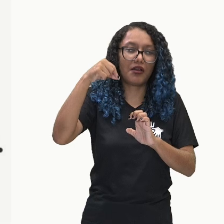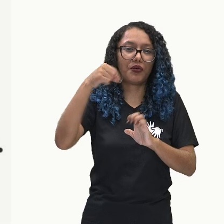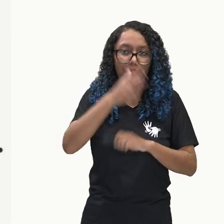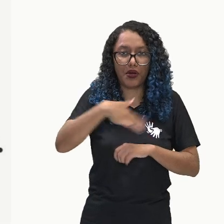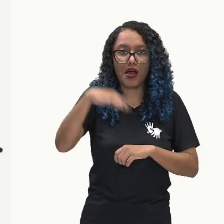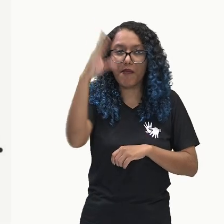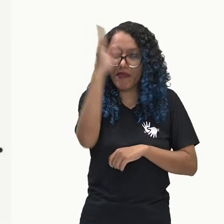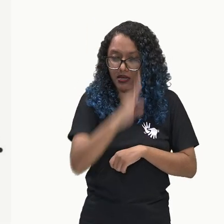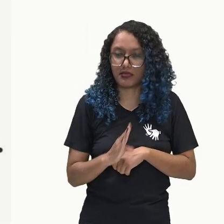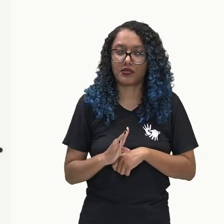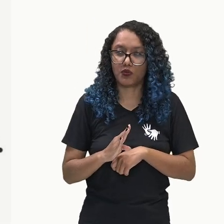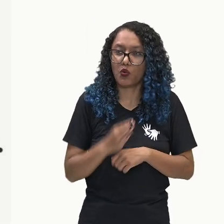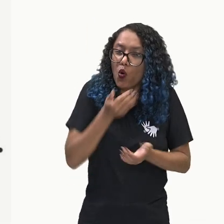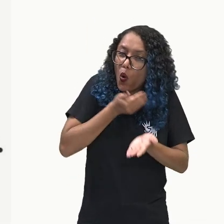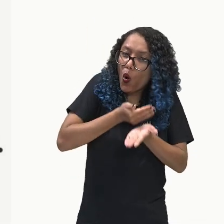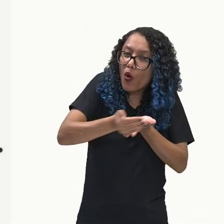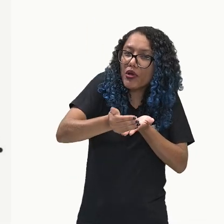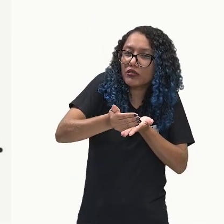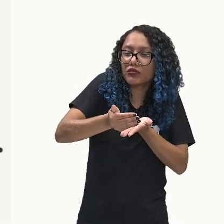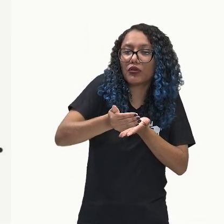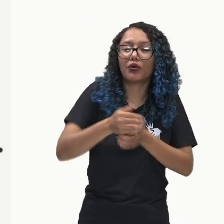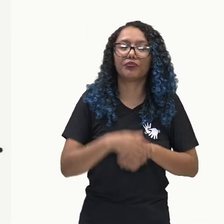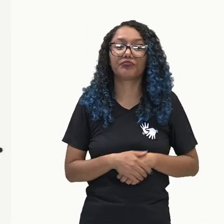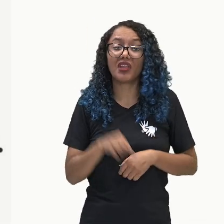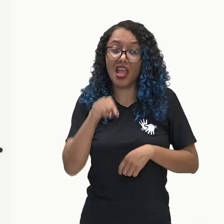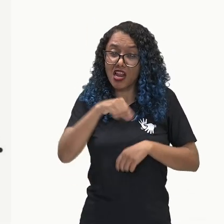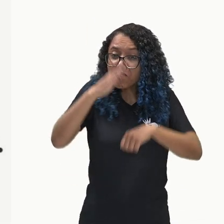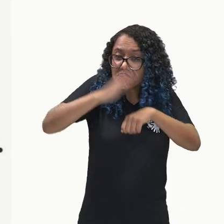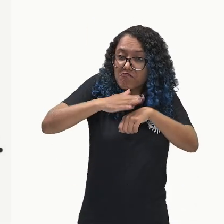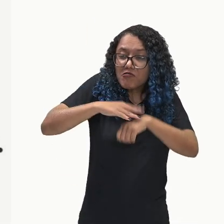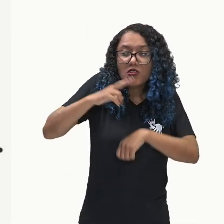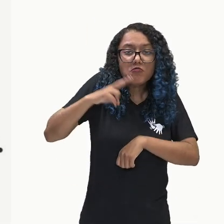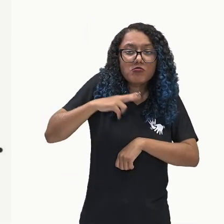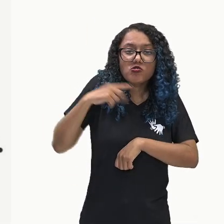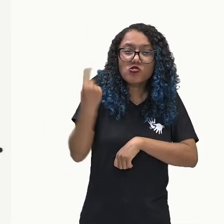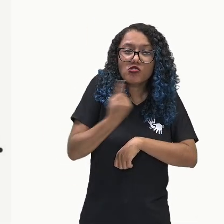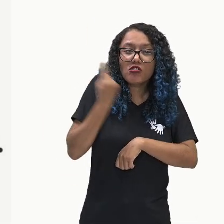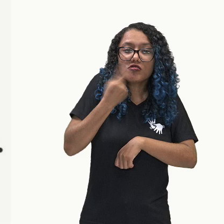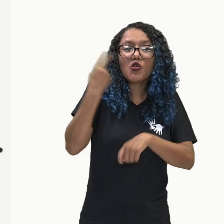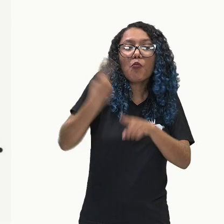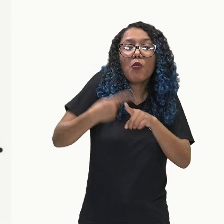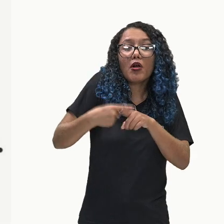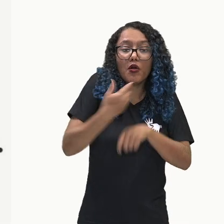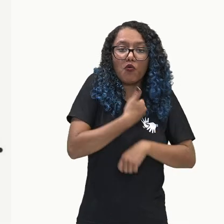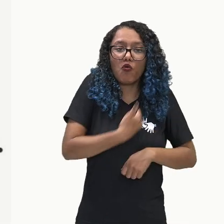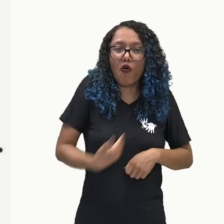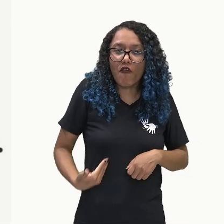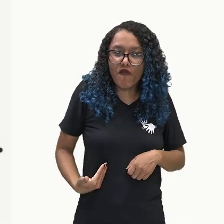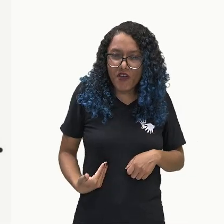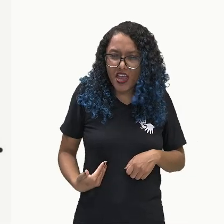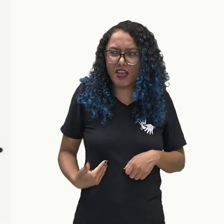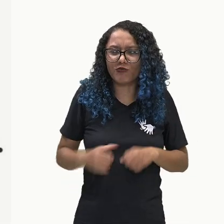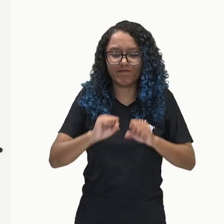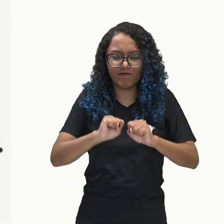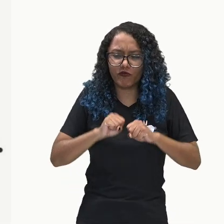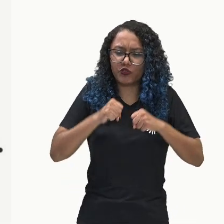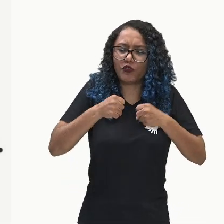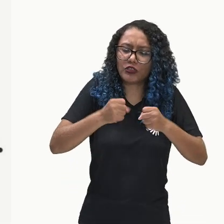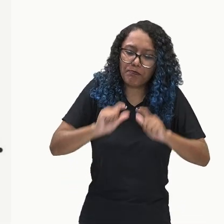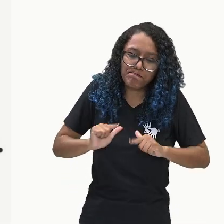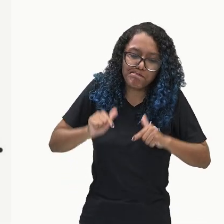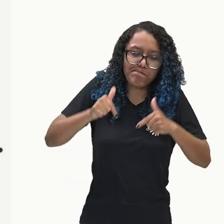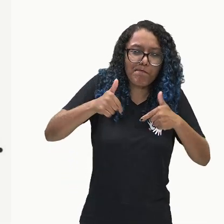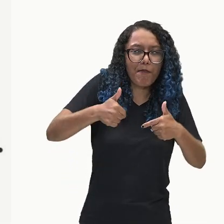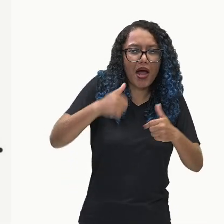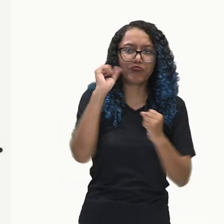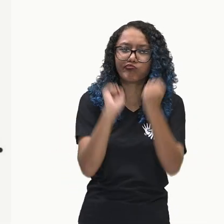basicamente isoladamente, até porque não existia naquele momento um esforço do Brasil para se industrializar, tá, gente? Até